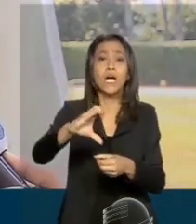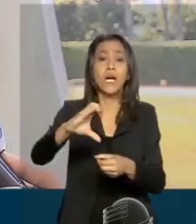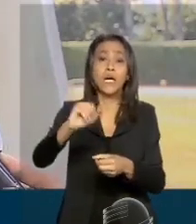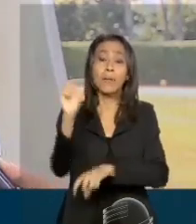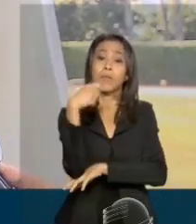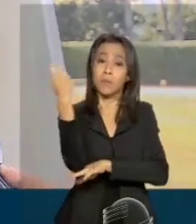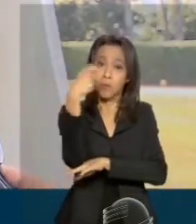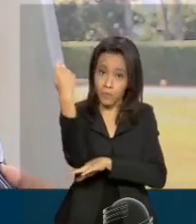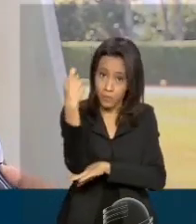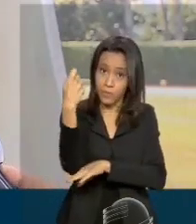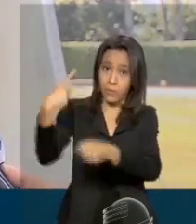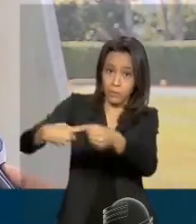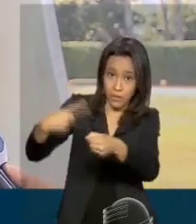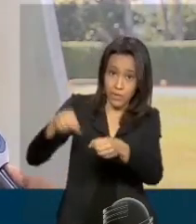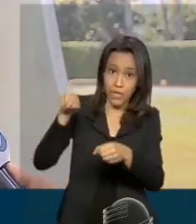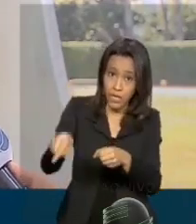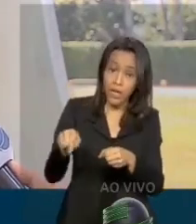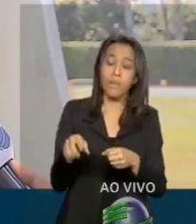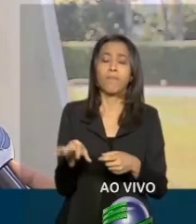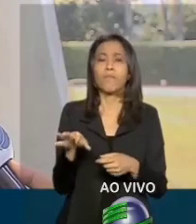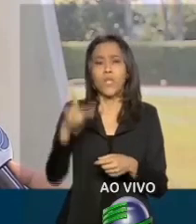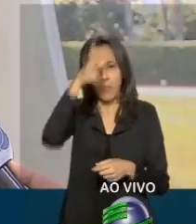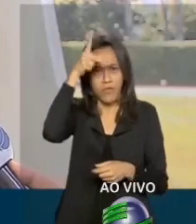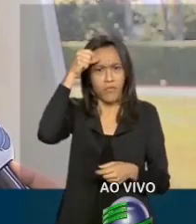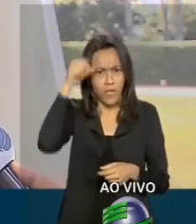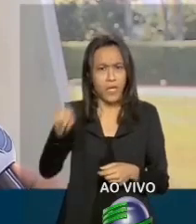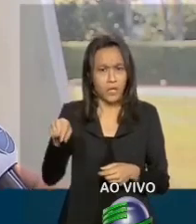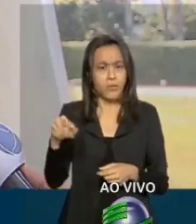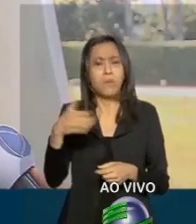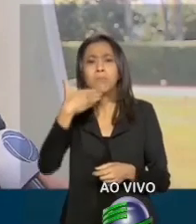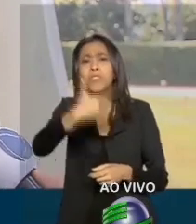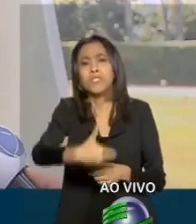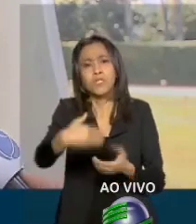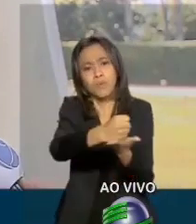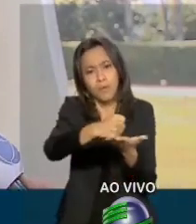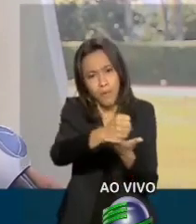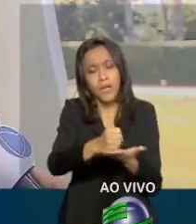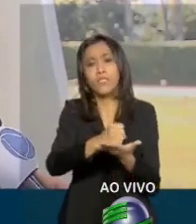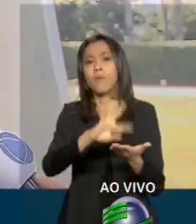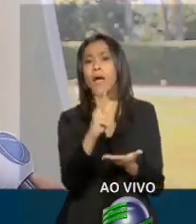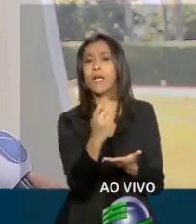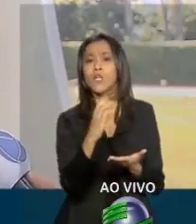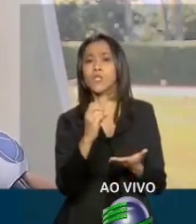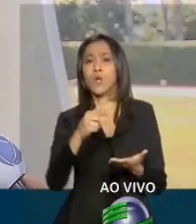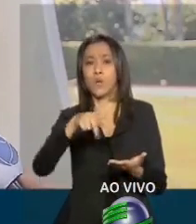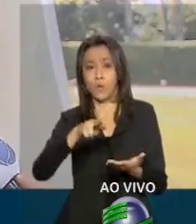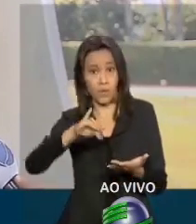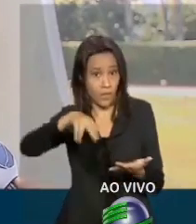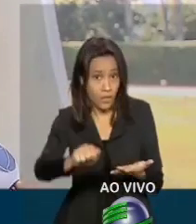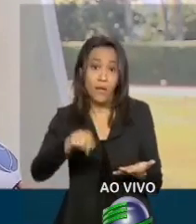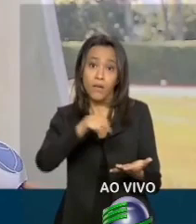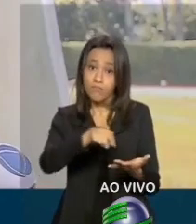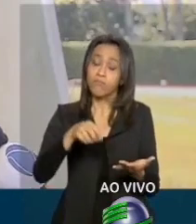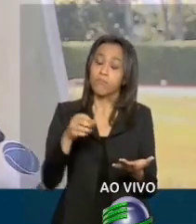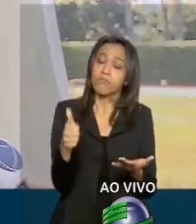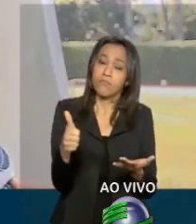o prefeito Trade, junto com o deputado estadual, faz um apelo pela hidroxicloroquina que não tinha lá. Nós levamos a conhecimento da saúde, que não toma